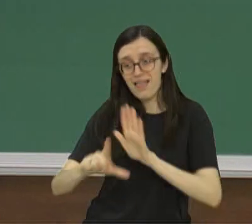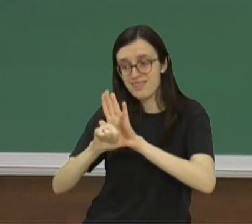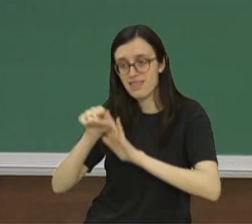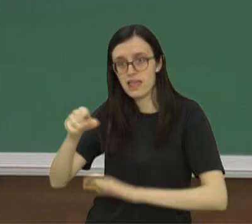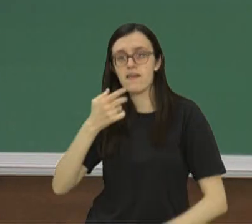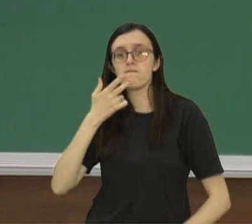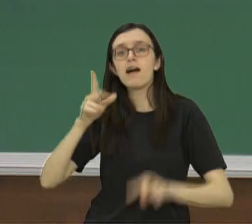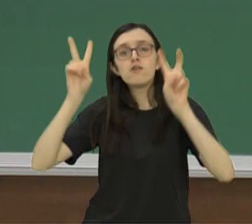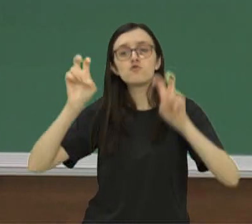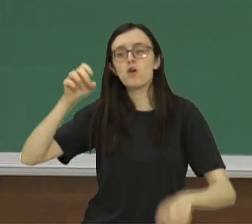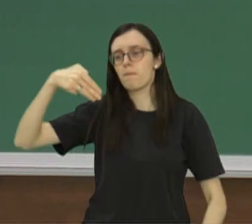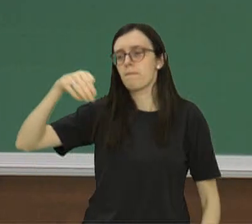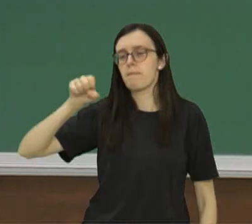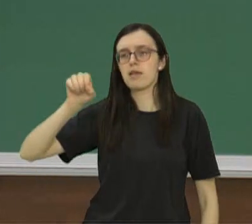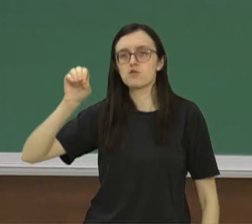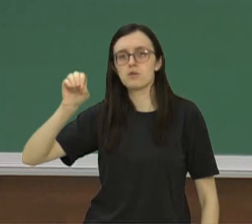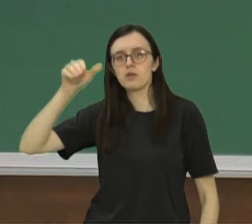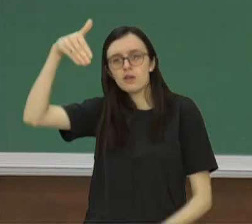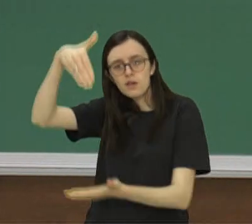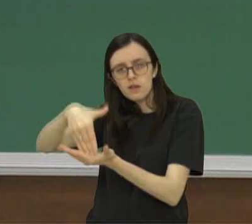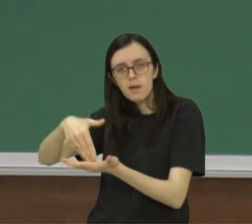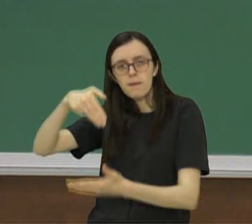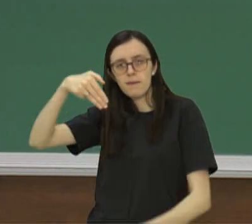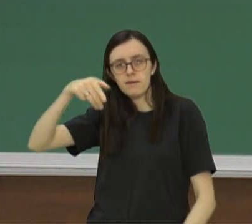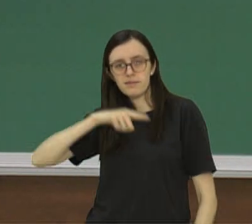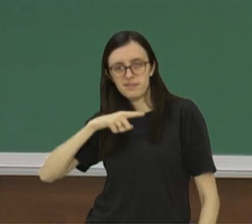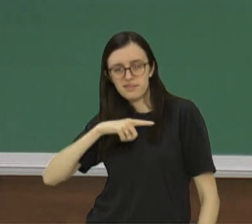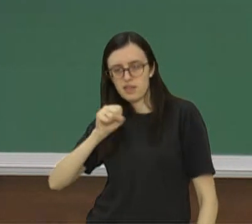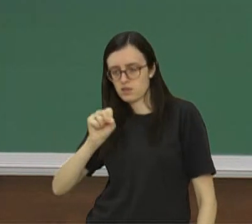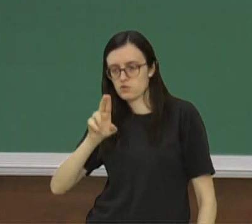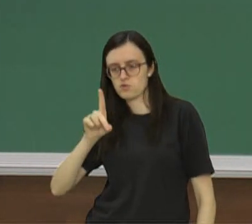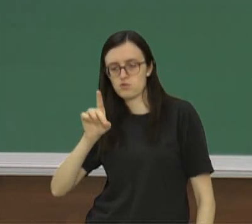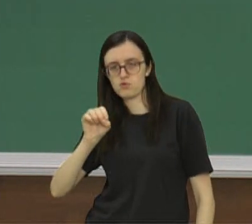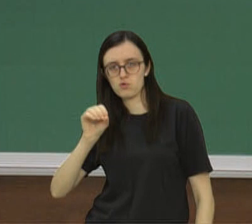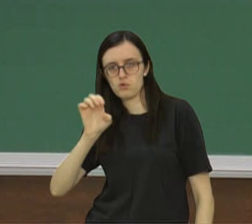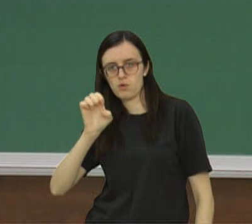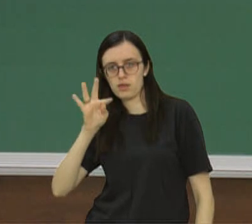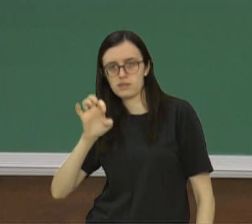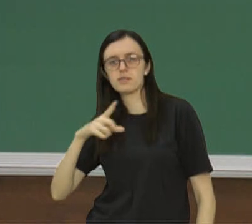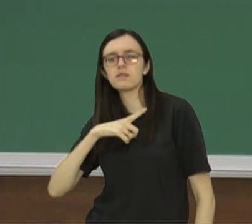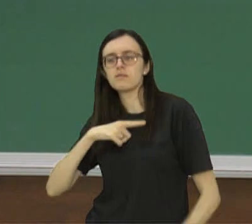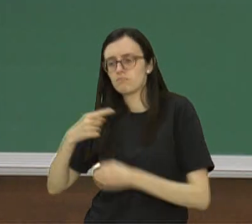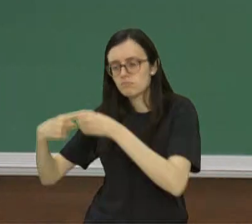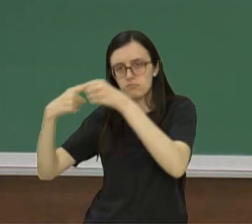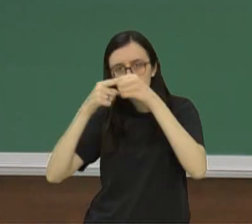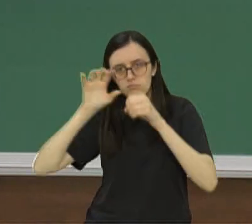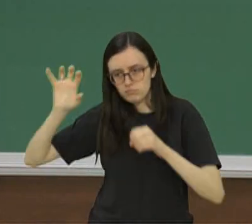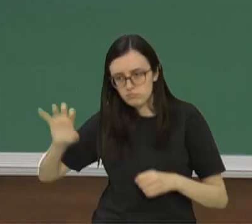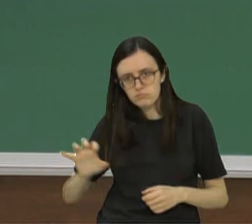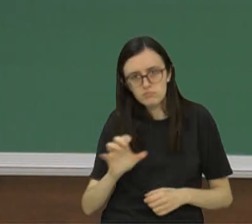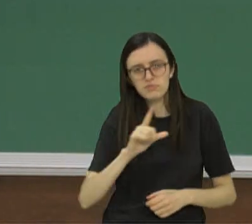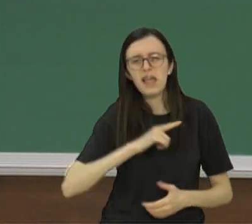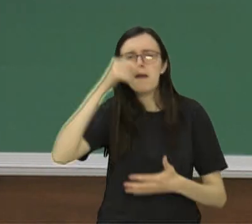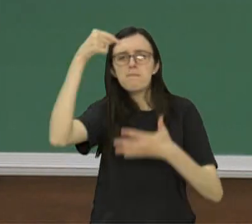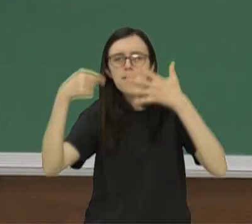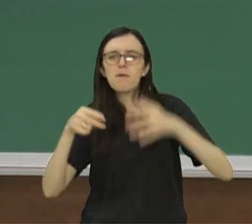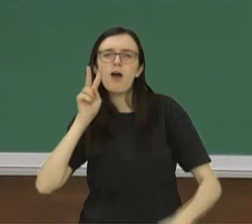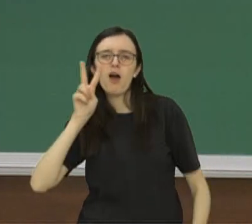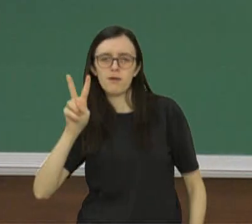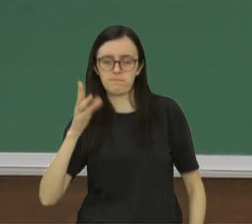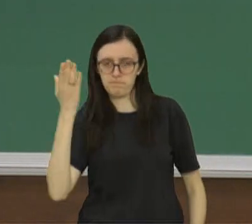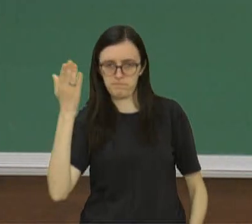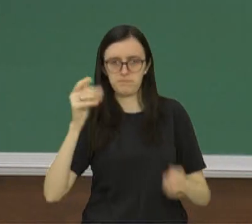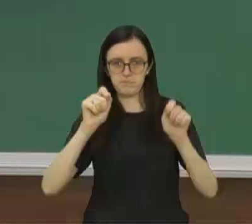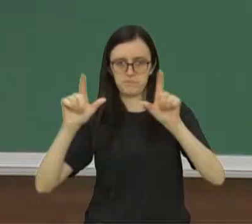que a mesorregião sudoeste do Paraná inclui os municípios de Palmas, Clevelândia, Honório Serpa, Coronel